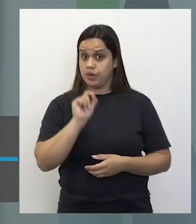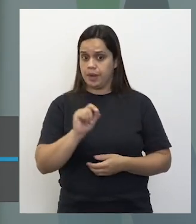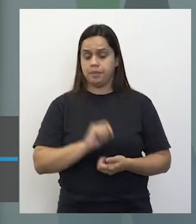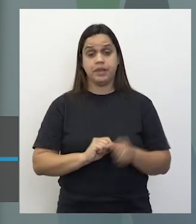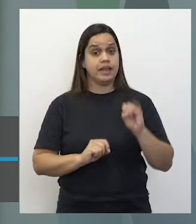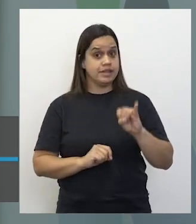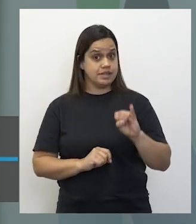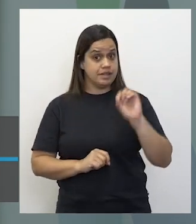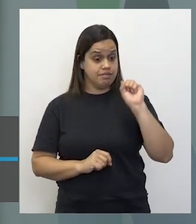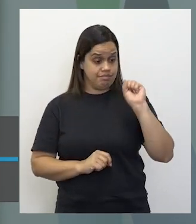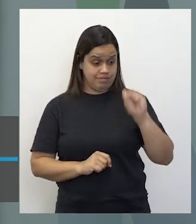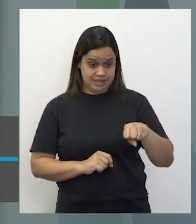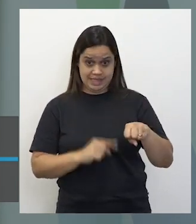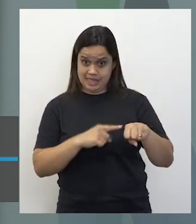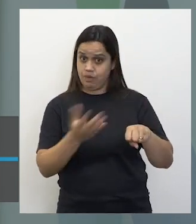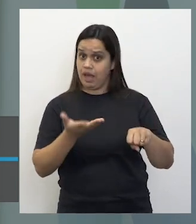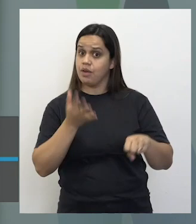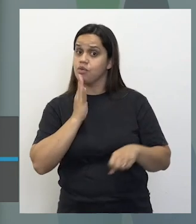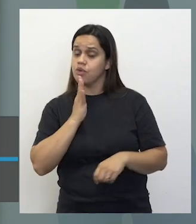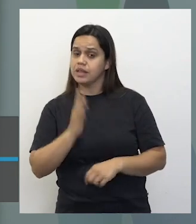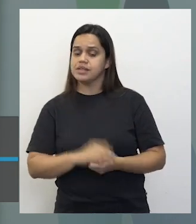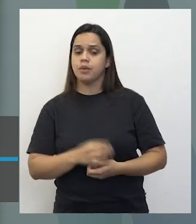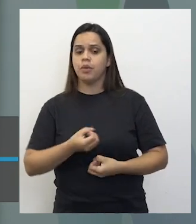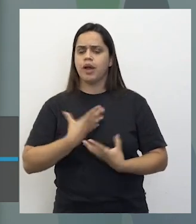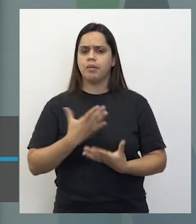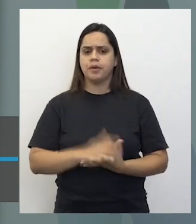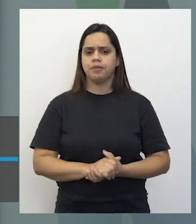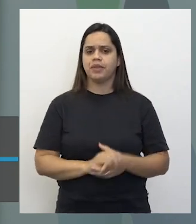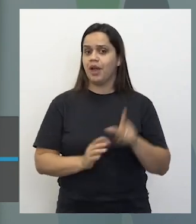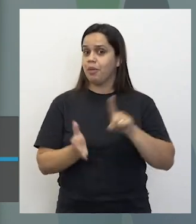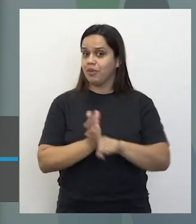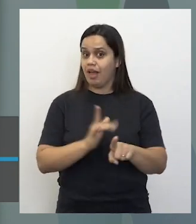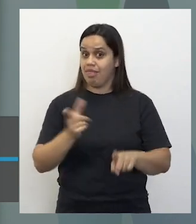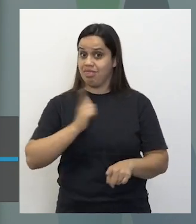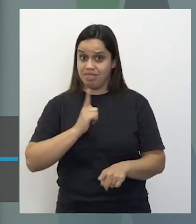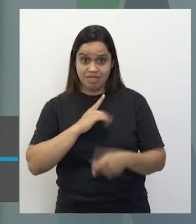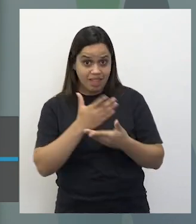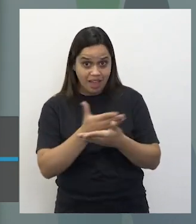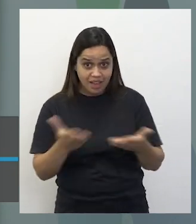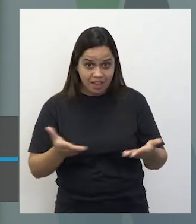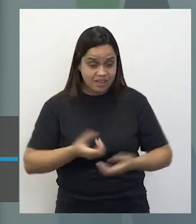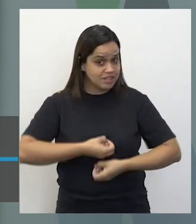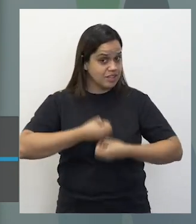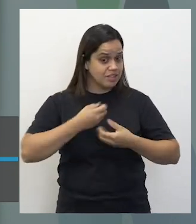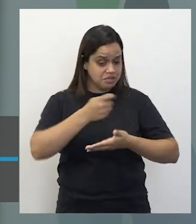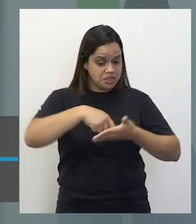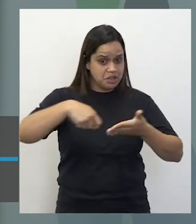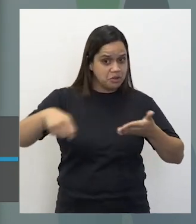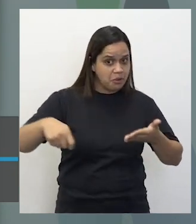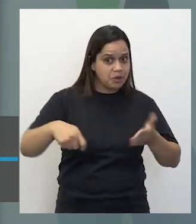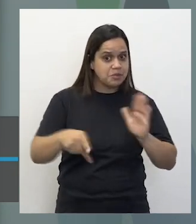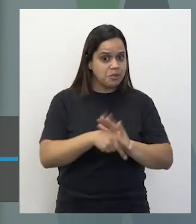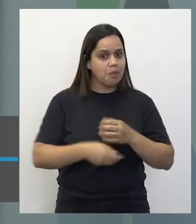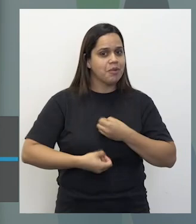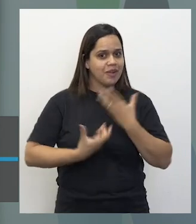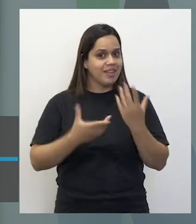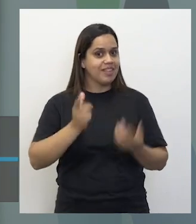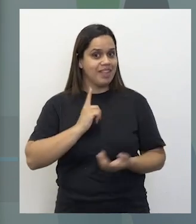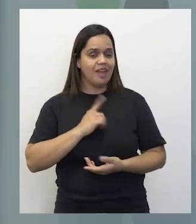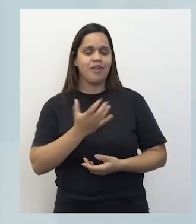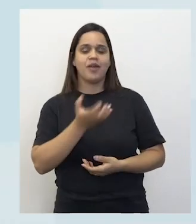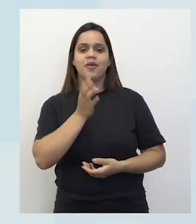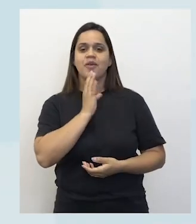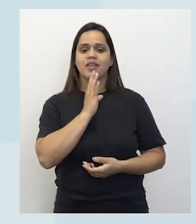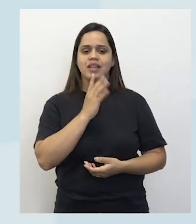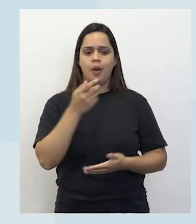eu vou querer saber, conhecer esses poemas. Se tem alguns aí escritores, né, aí que eu tenho certeza que tem, deve ter, eu quero conhecer.